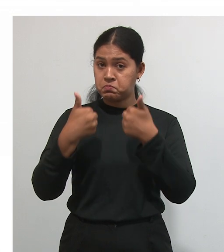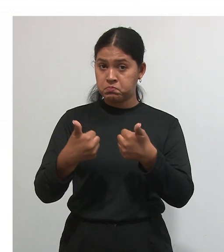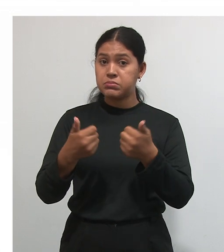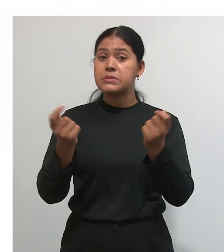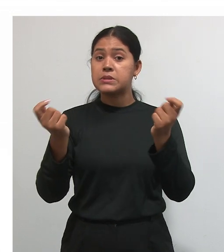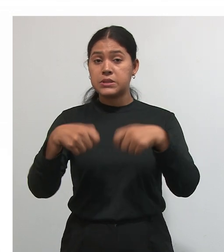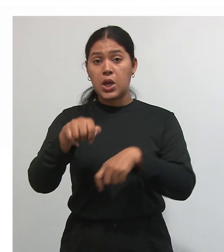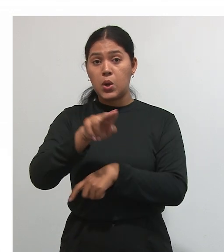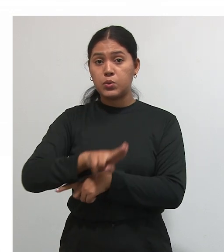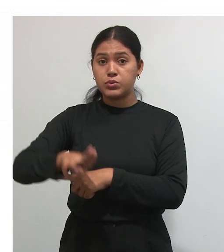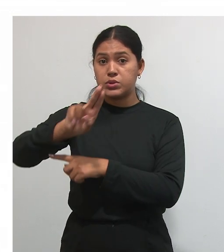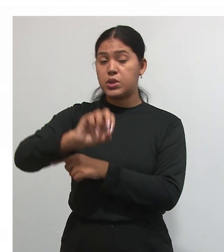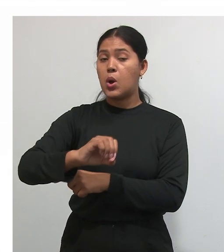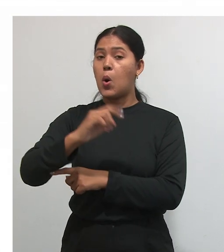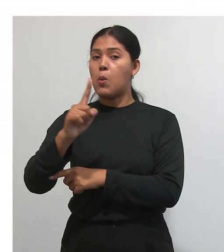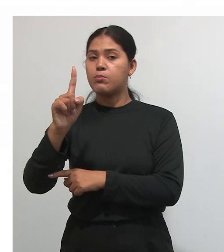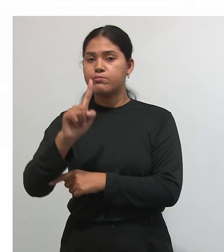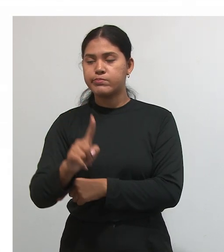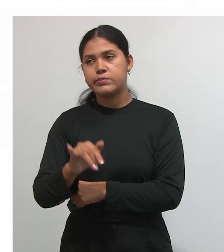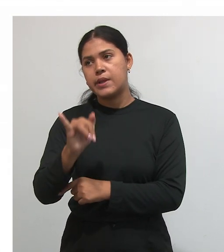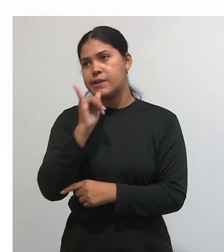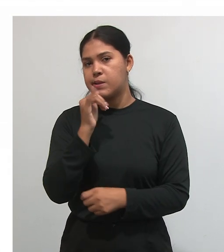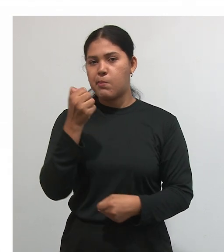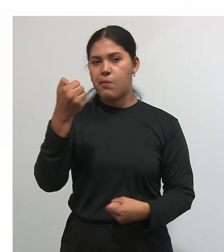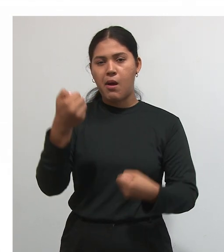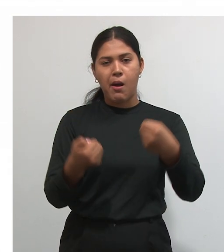residual. Então, aquele veículo,